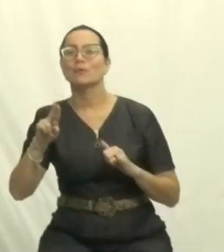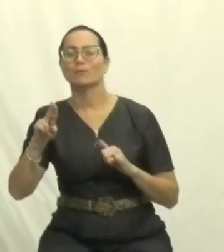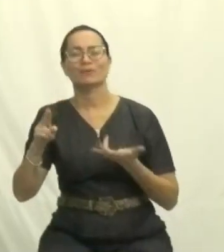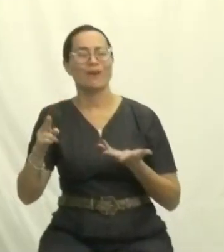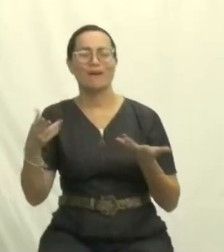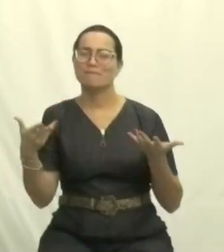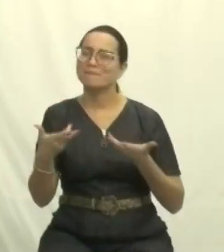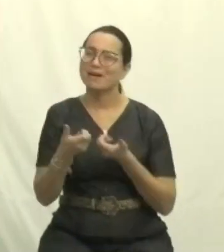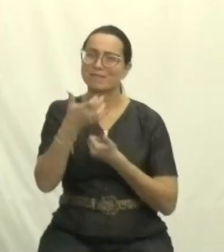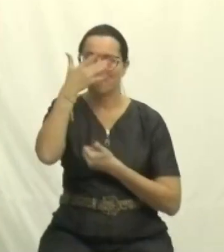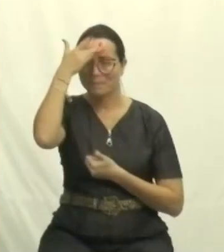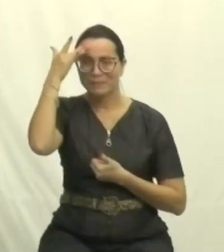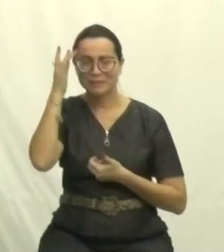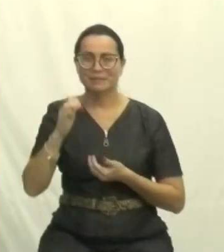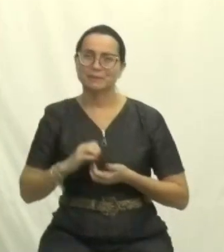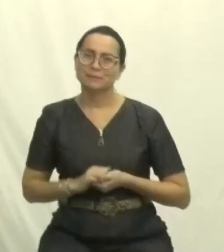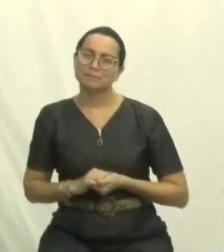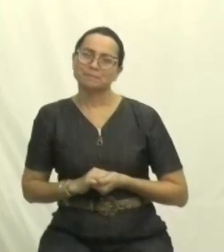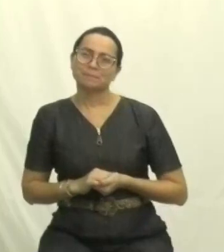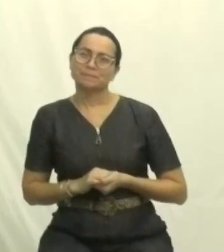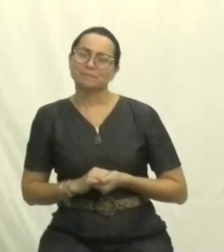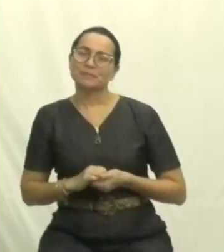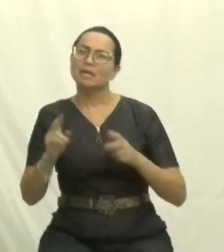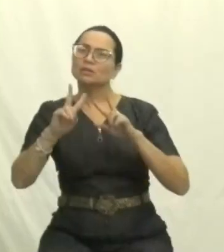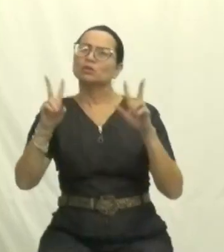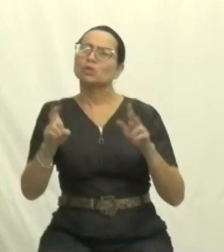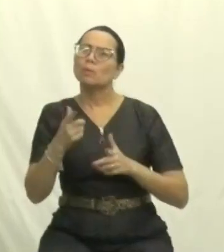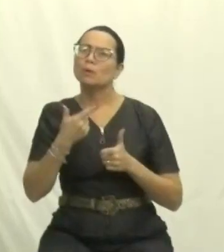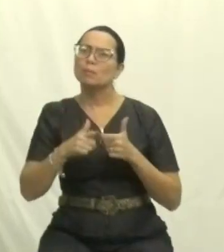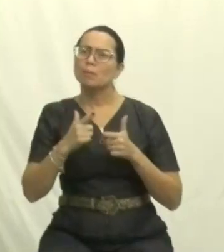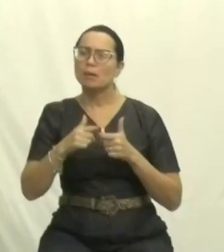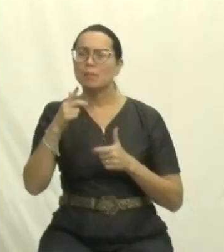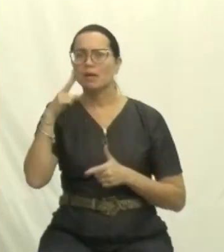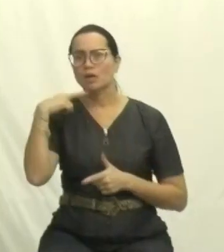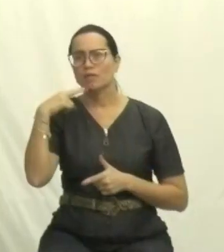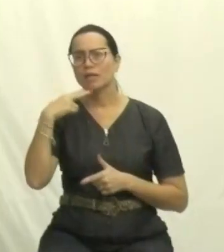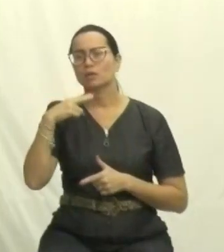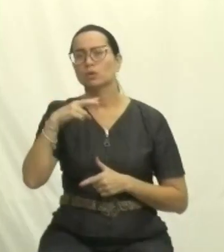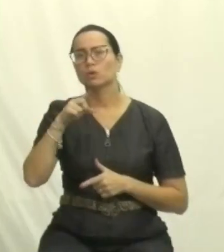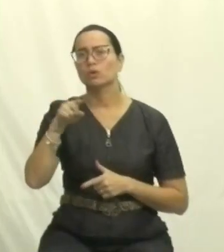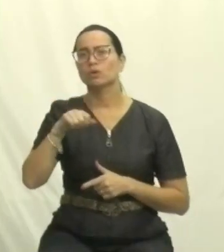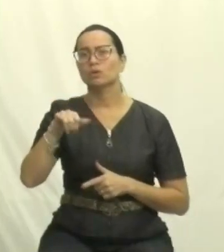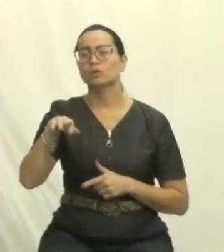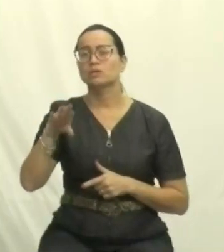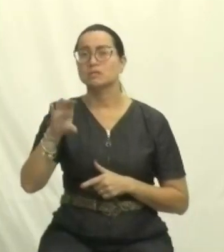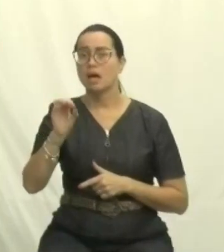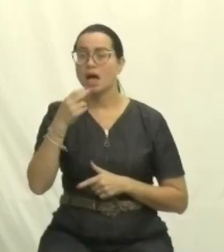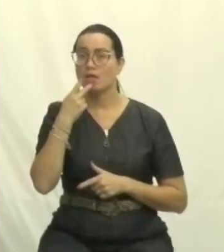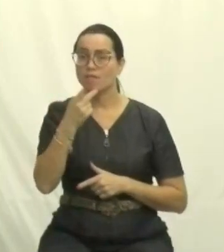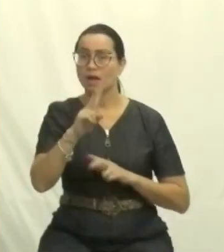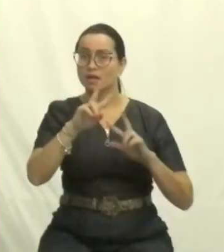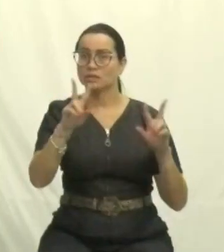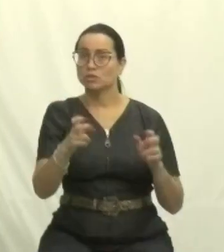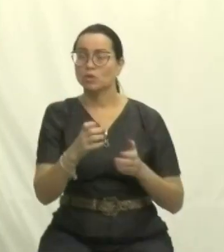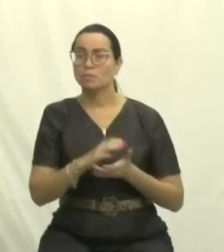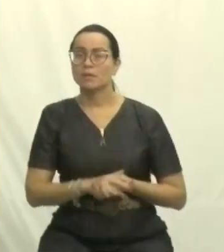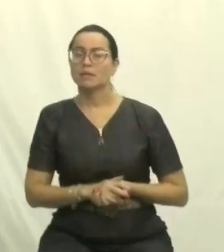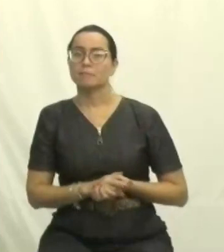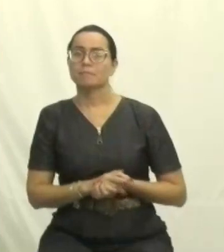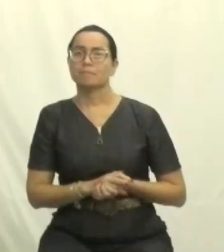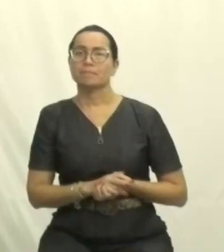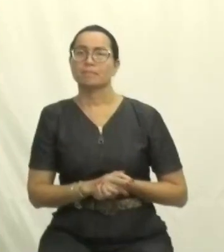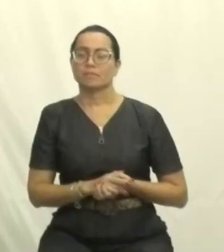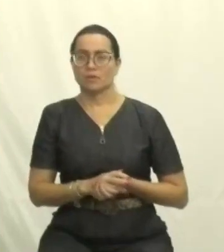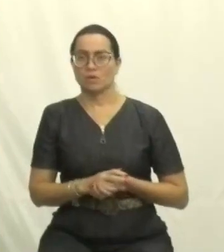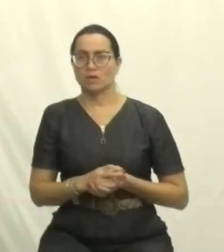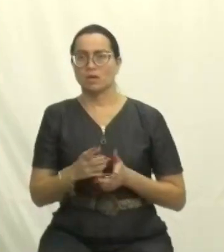série. Sobre a situação que o vereador Zairo traz da coleta de